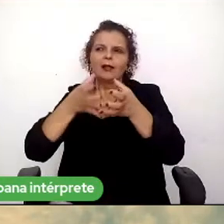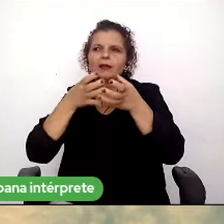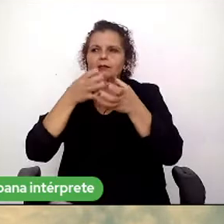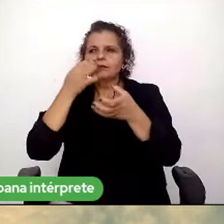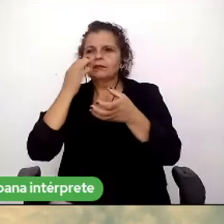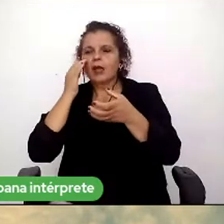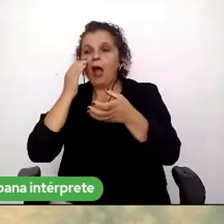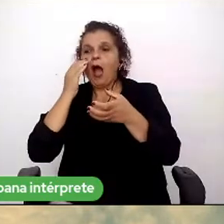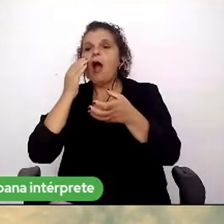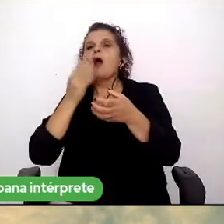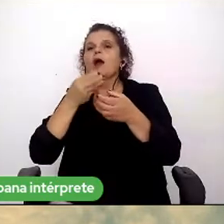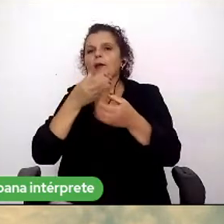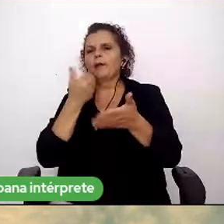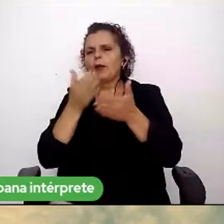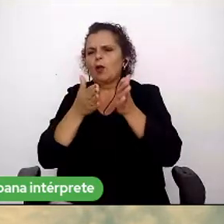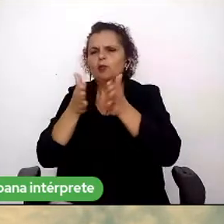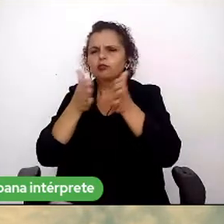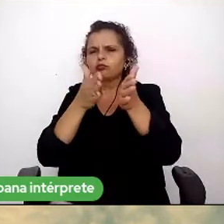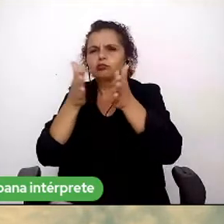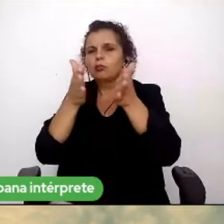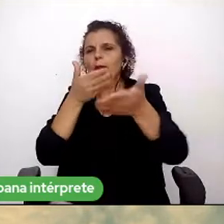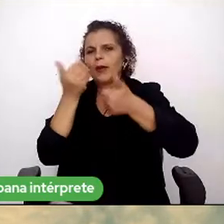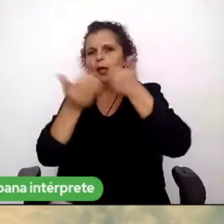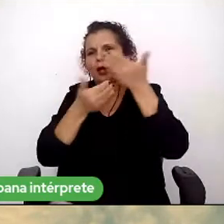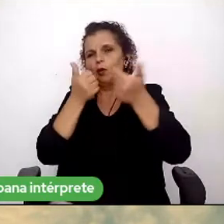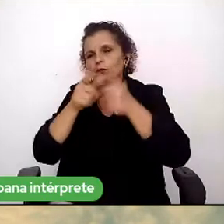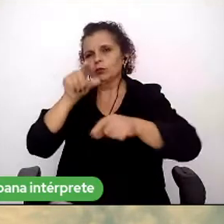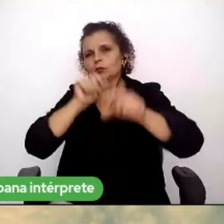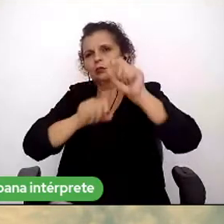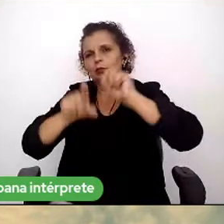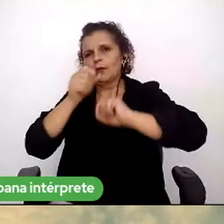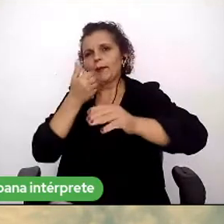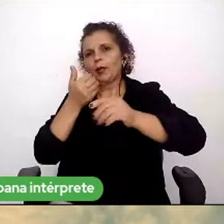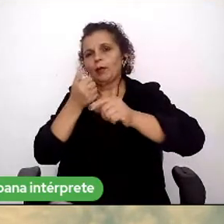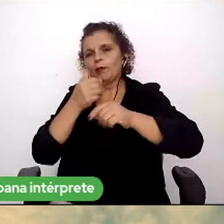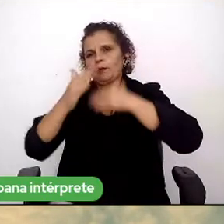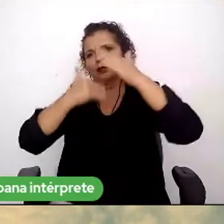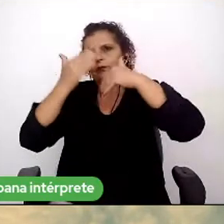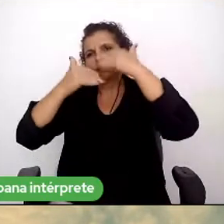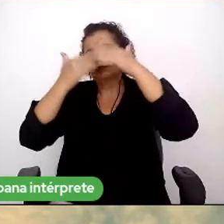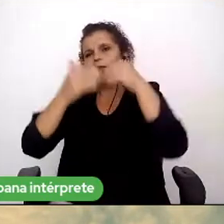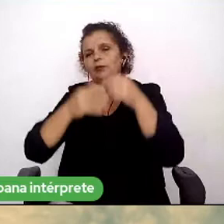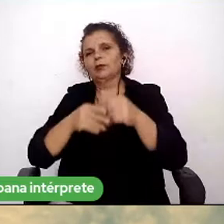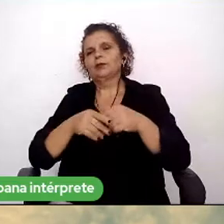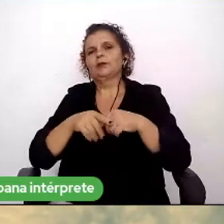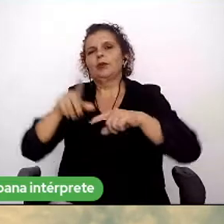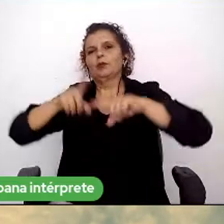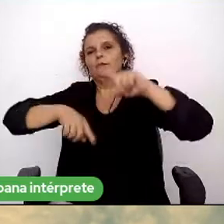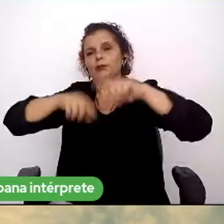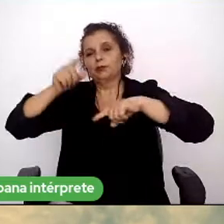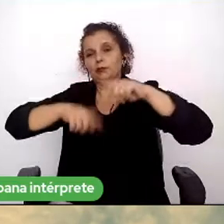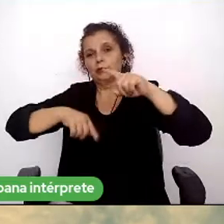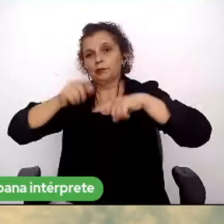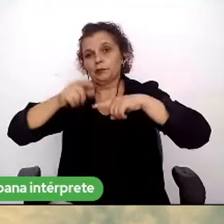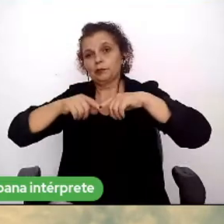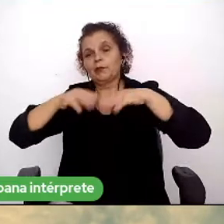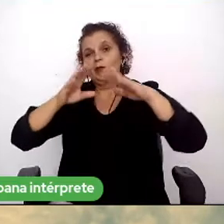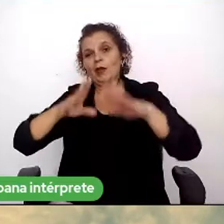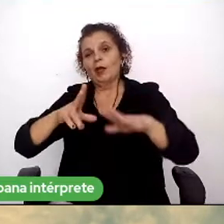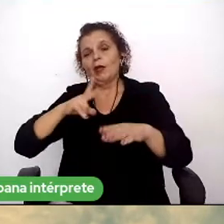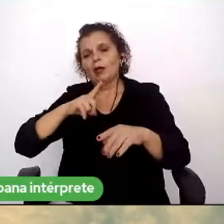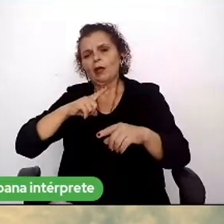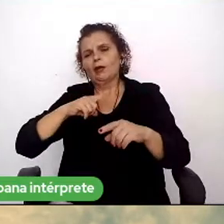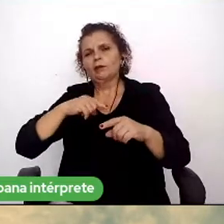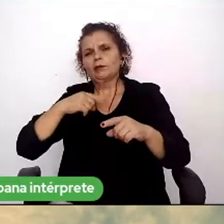como sendo o caminho a ser tomado para desenvolver esse produto, né? Eu sempre falo,